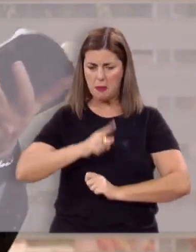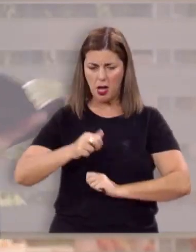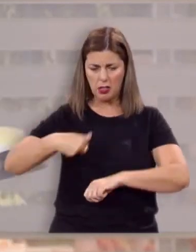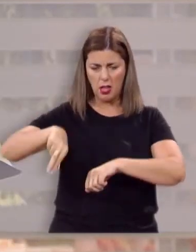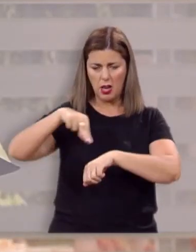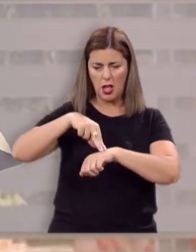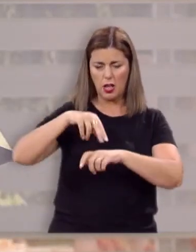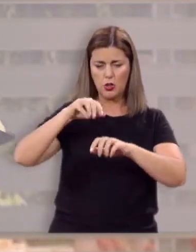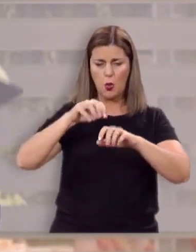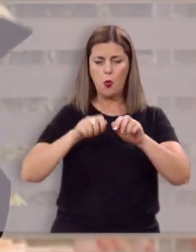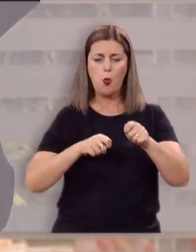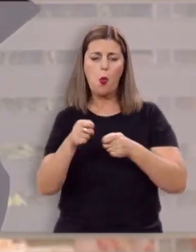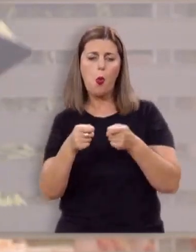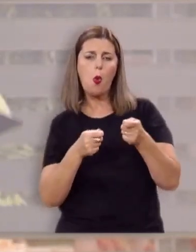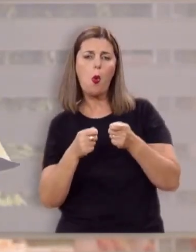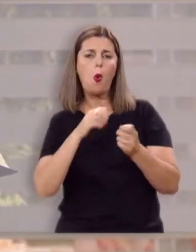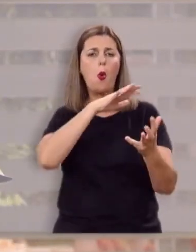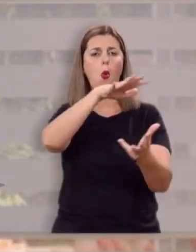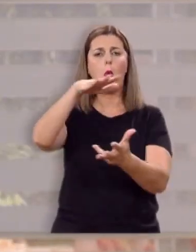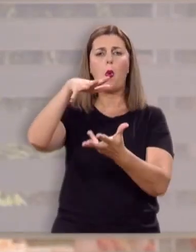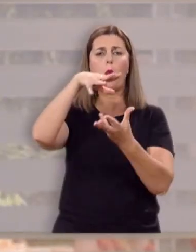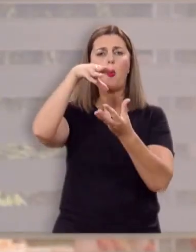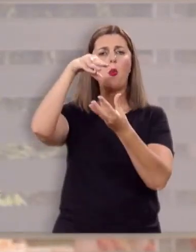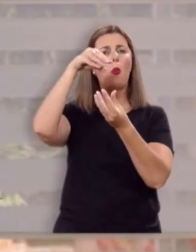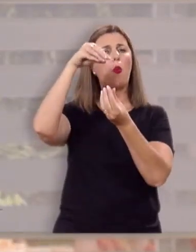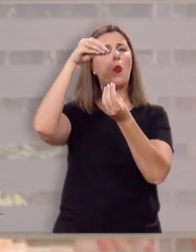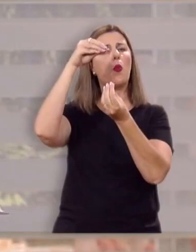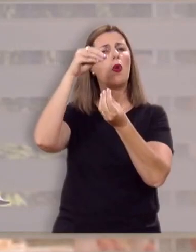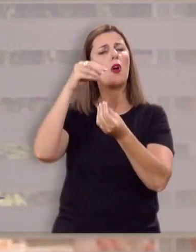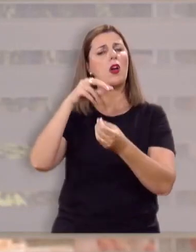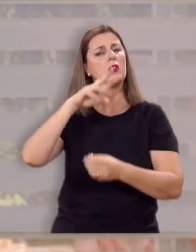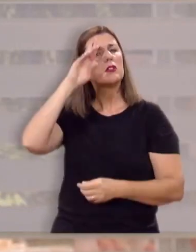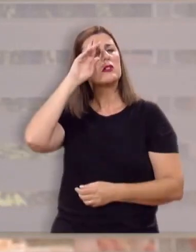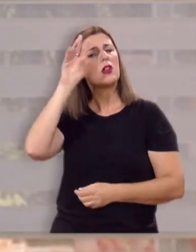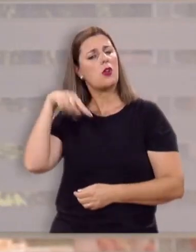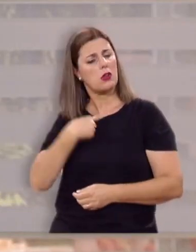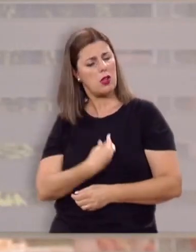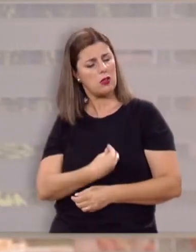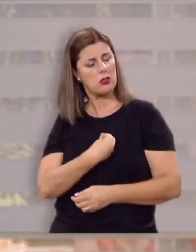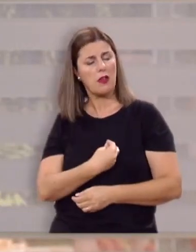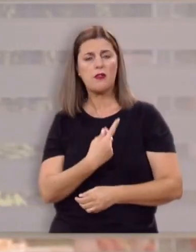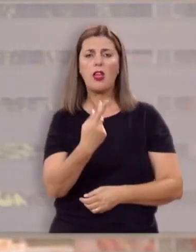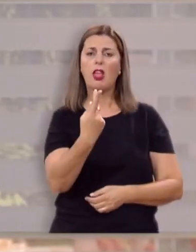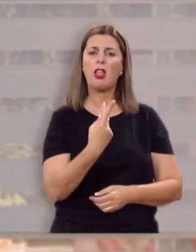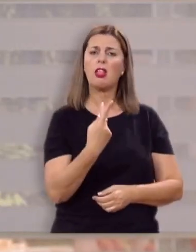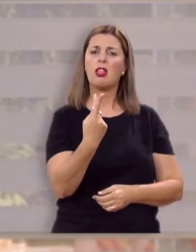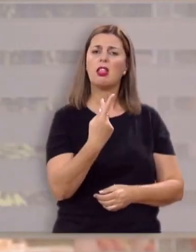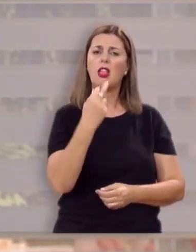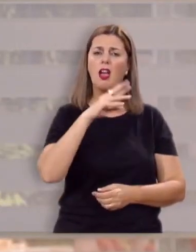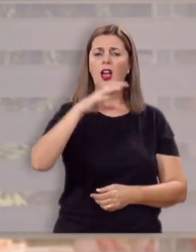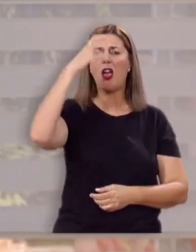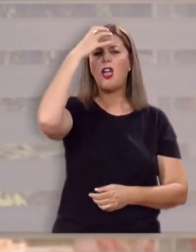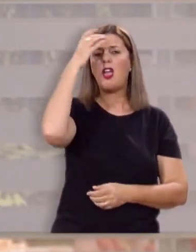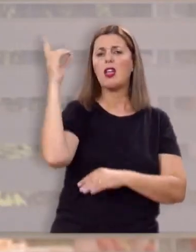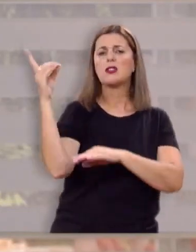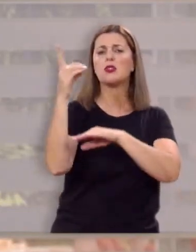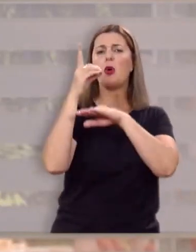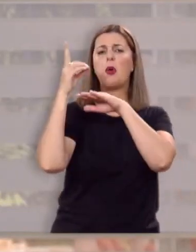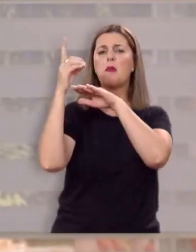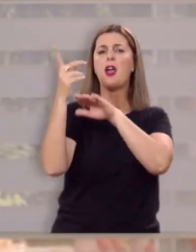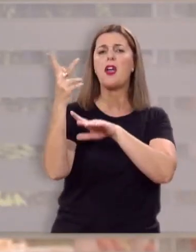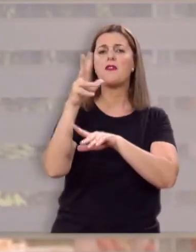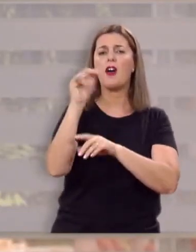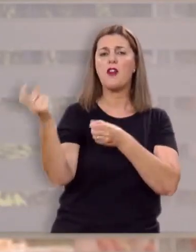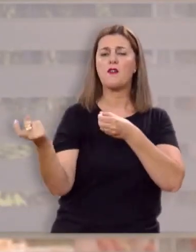ele controla o universo, ele é o cabeça da igreja, ele é o Senhor da sua, da minha, da nossa vida, ele é o Rei soberano que